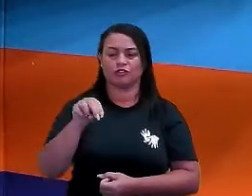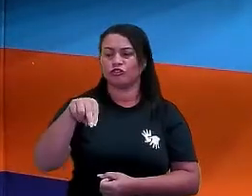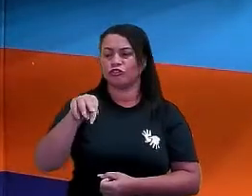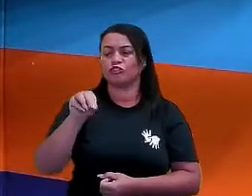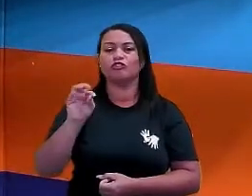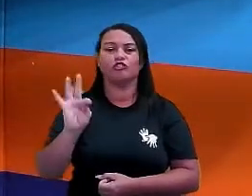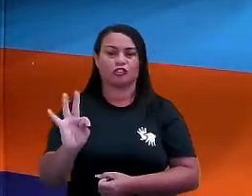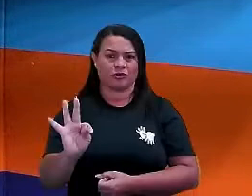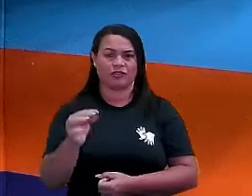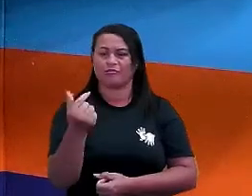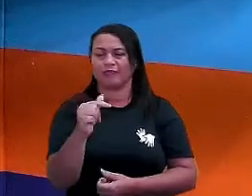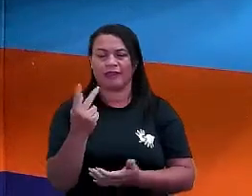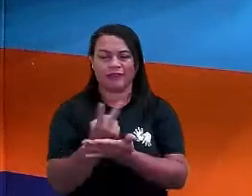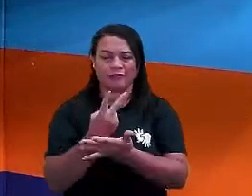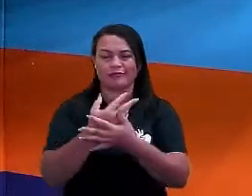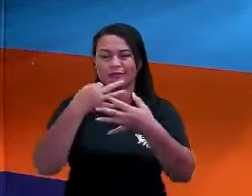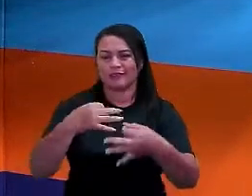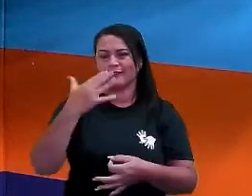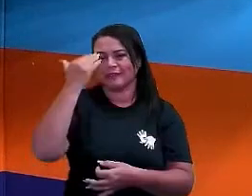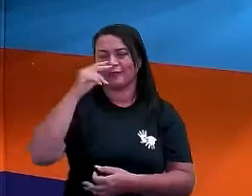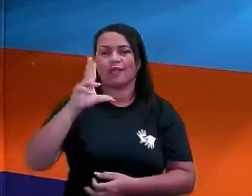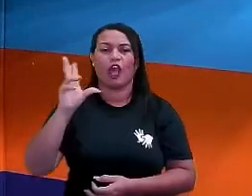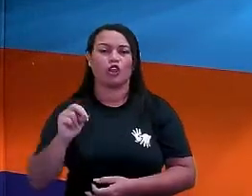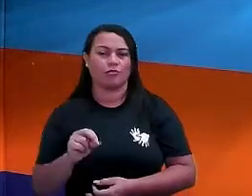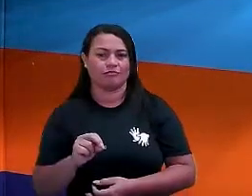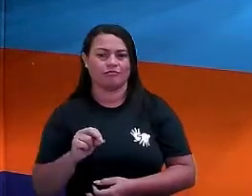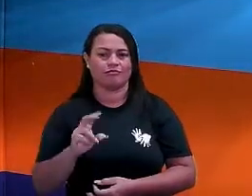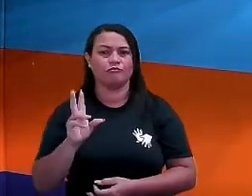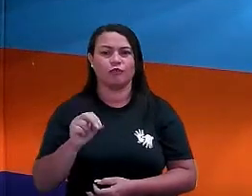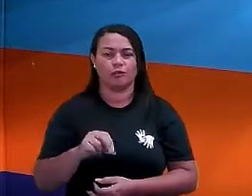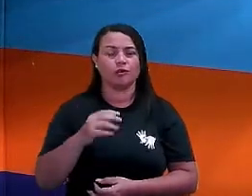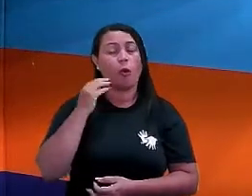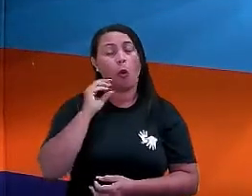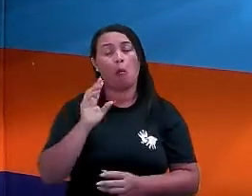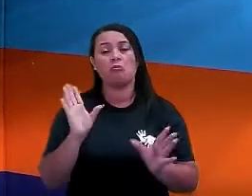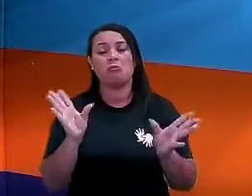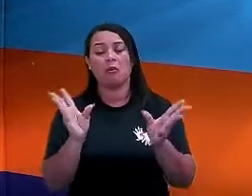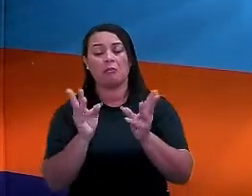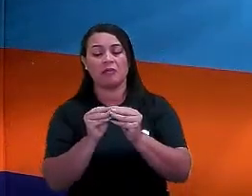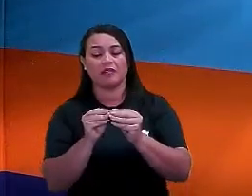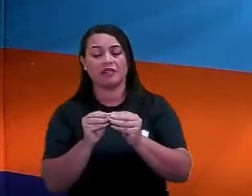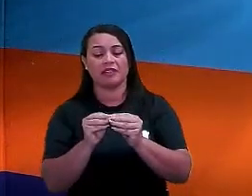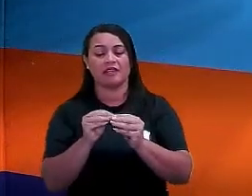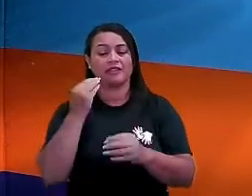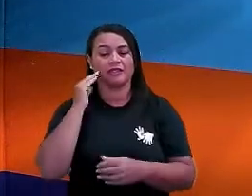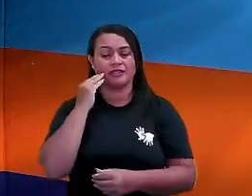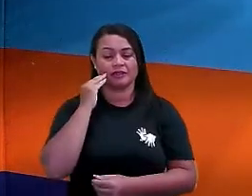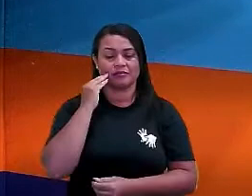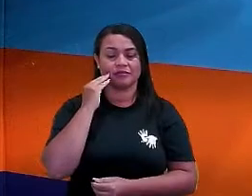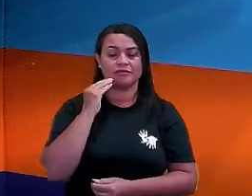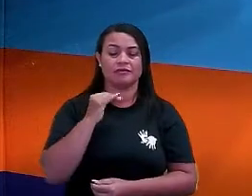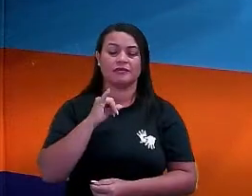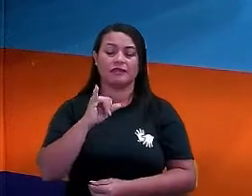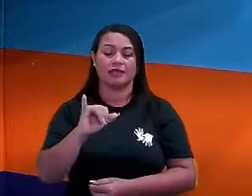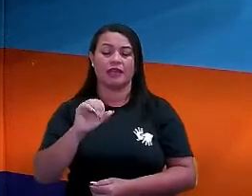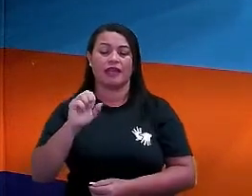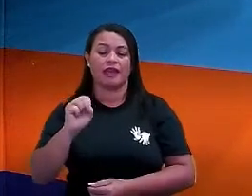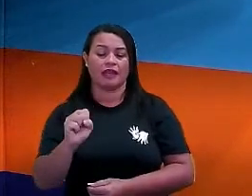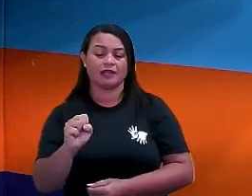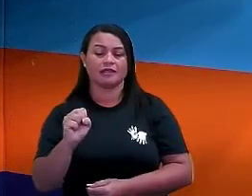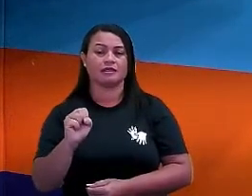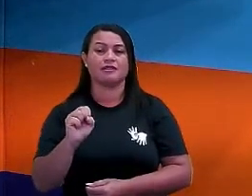negando. Não tem erro. Ou então, usar as formas abreviadas de is not, de are